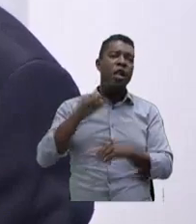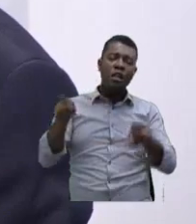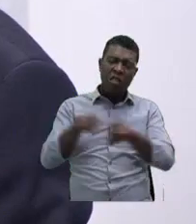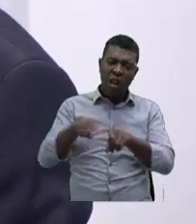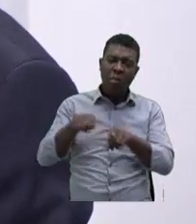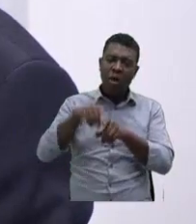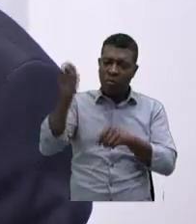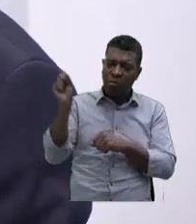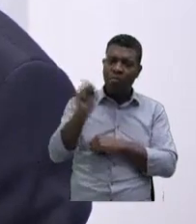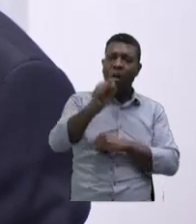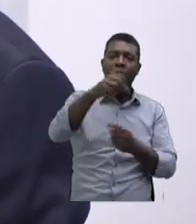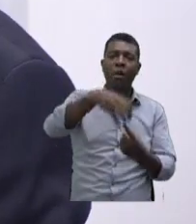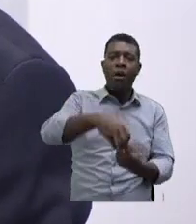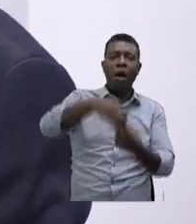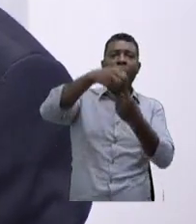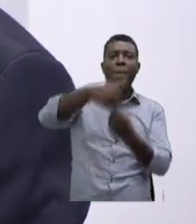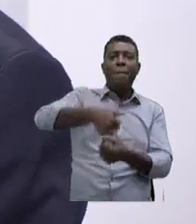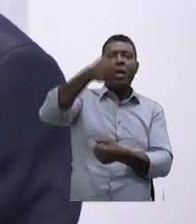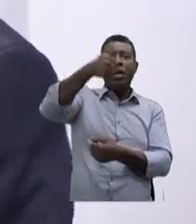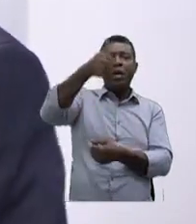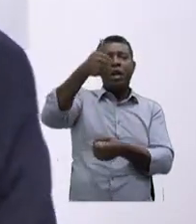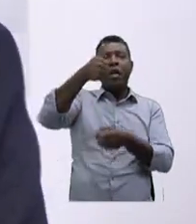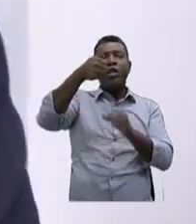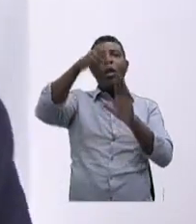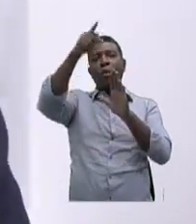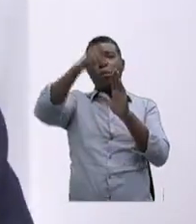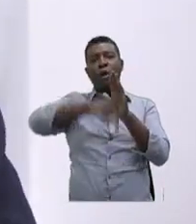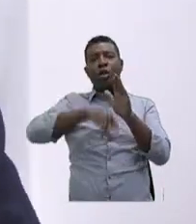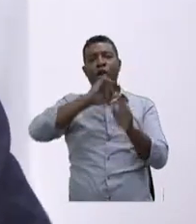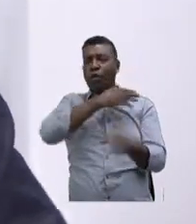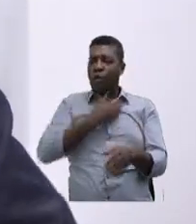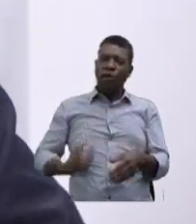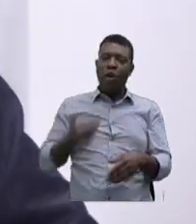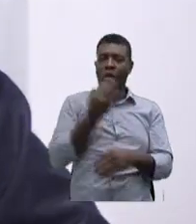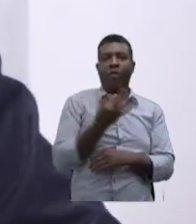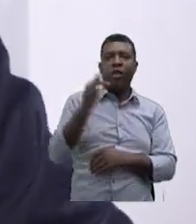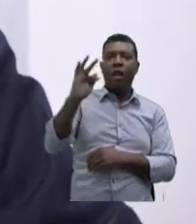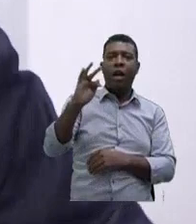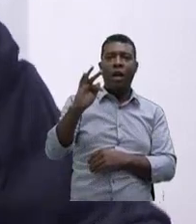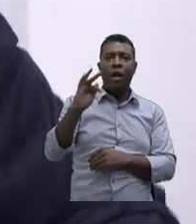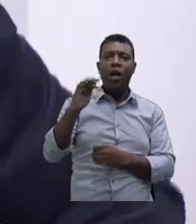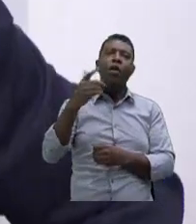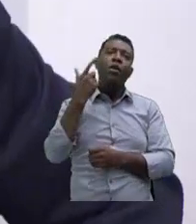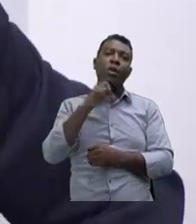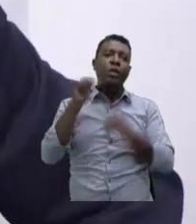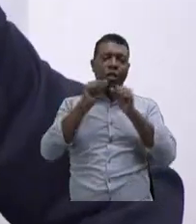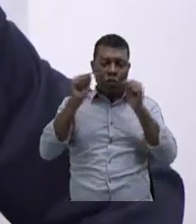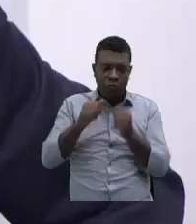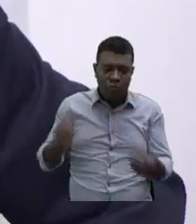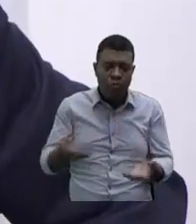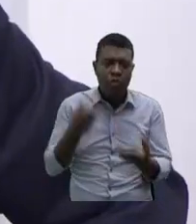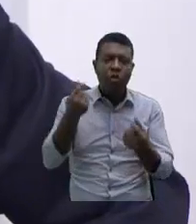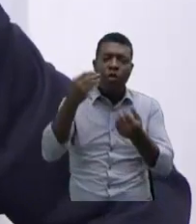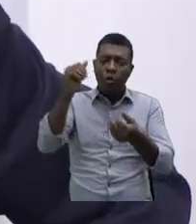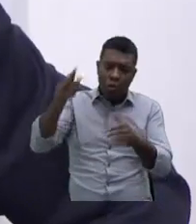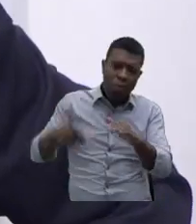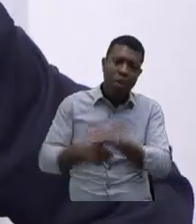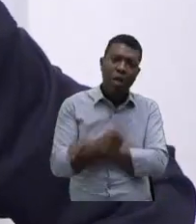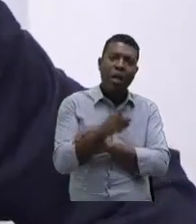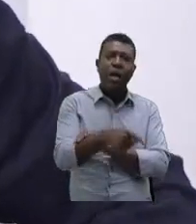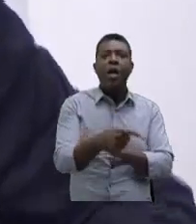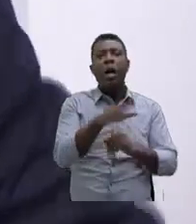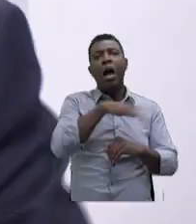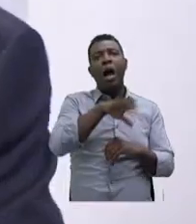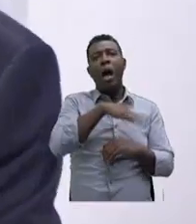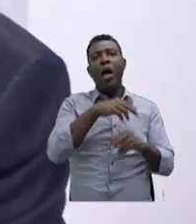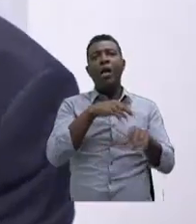também nos programas, nos projetos do governo federal, tanto de incentivo à questão do turismo e da